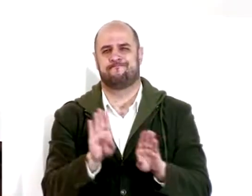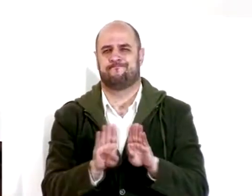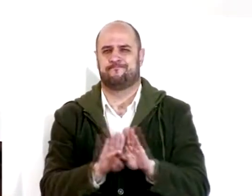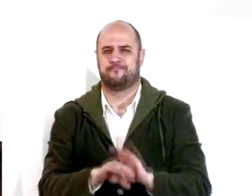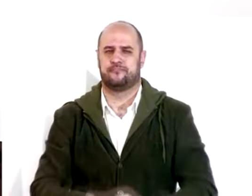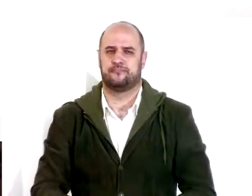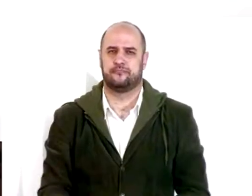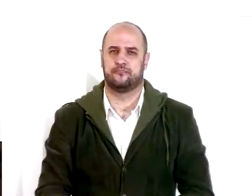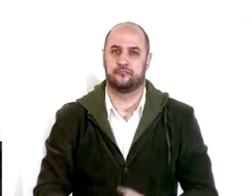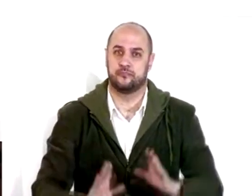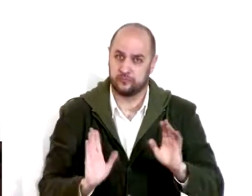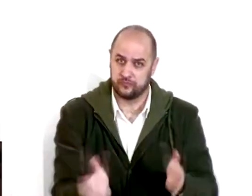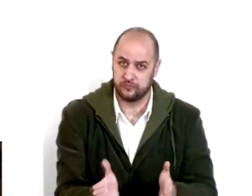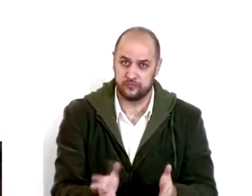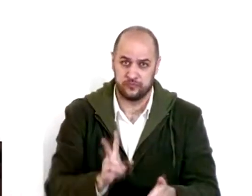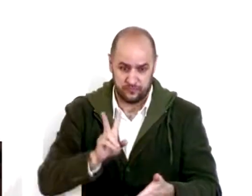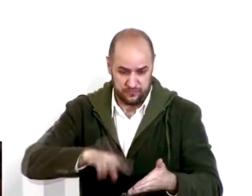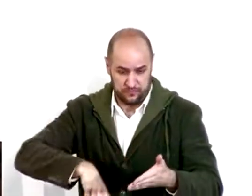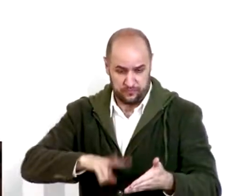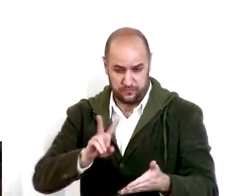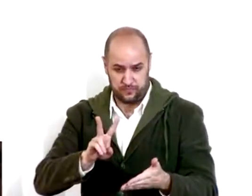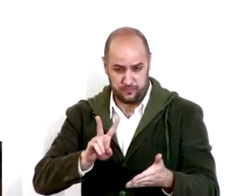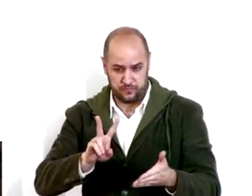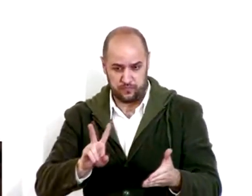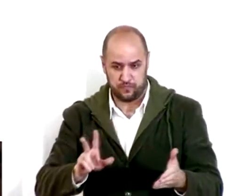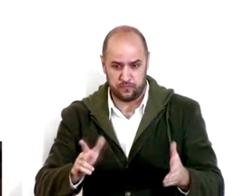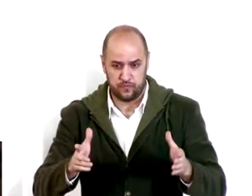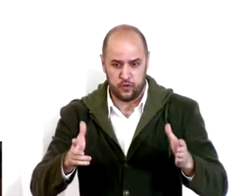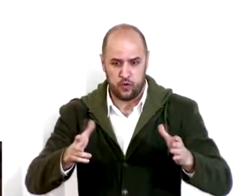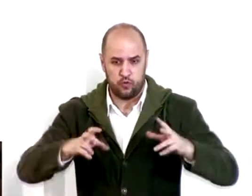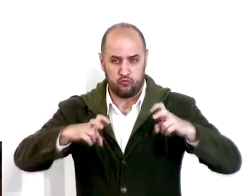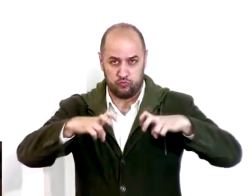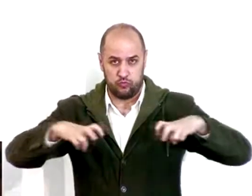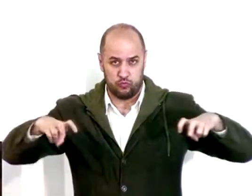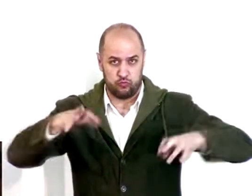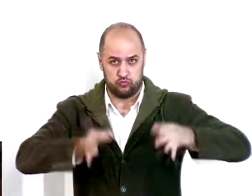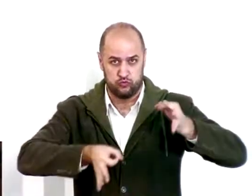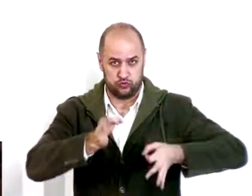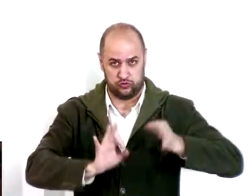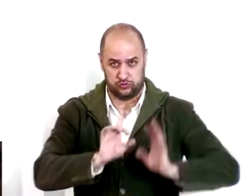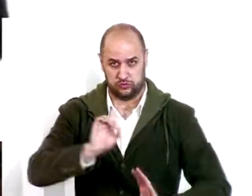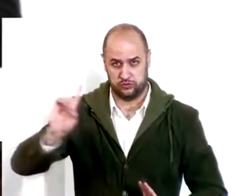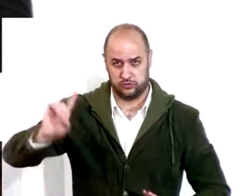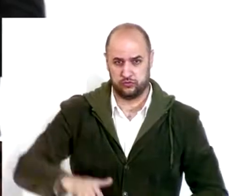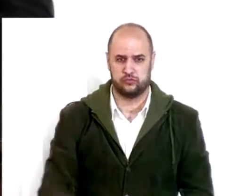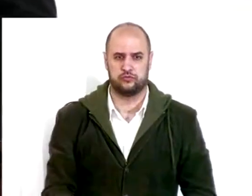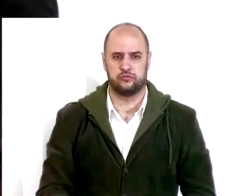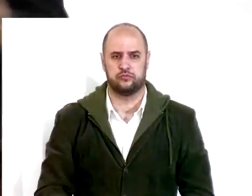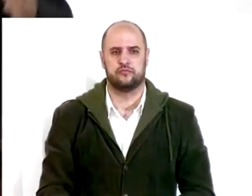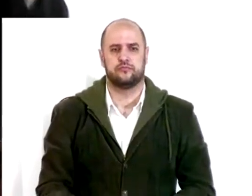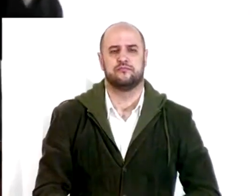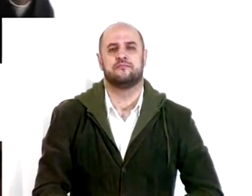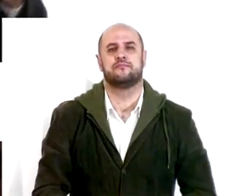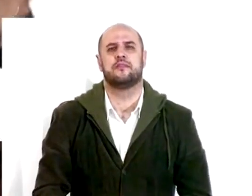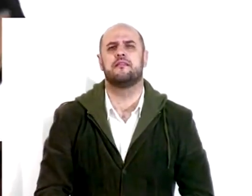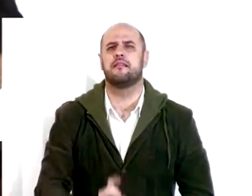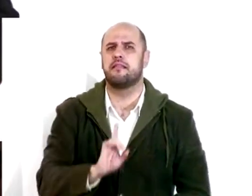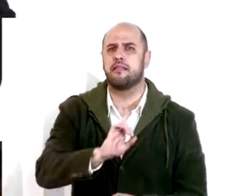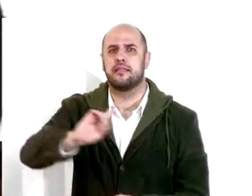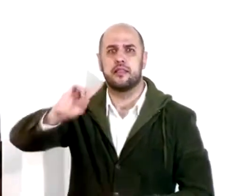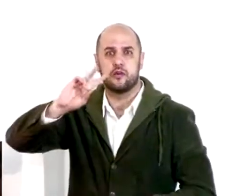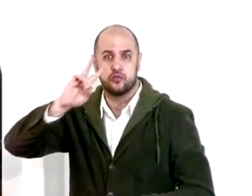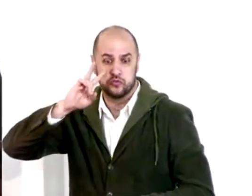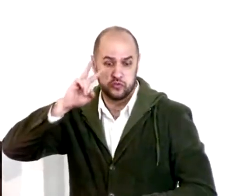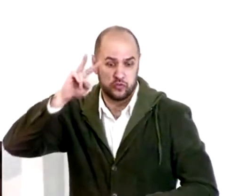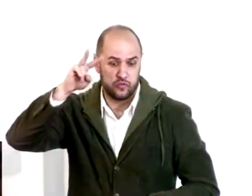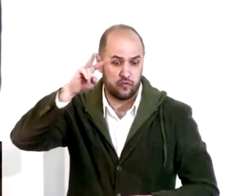Entremos então no cenário do grande tribunal de Deus. Verso 1 nos diz: Deus assiste na